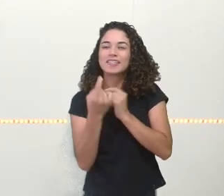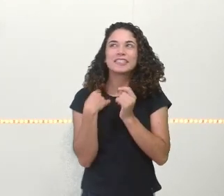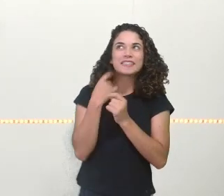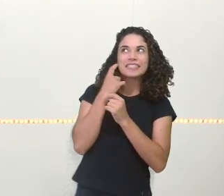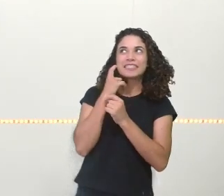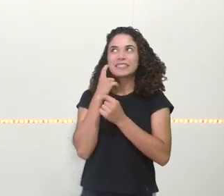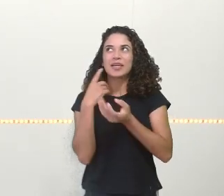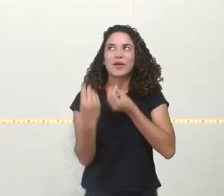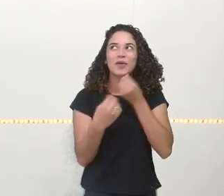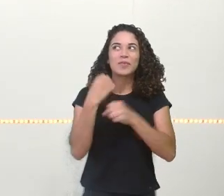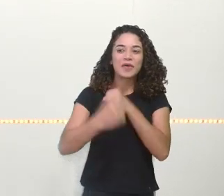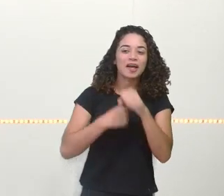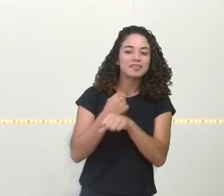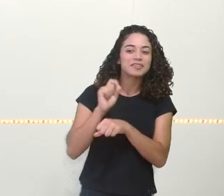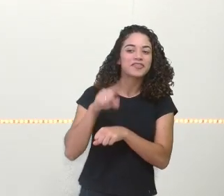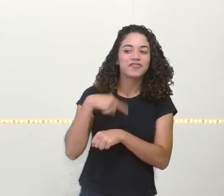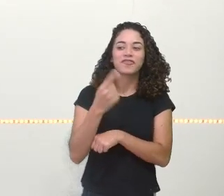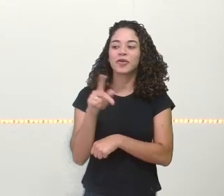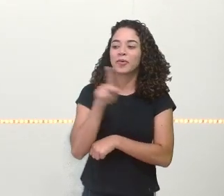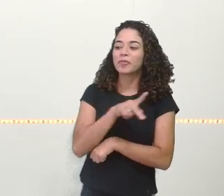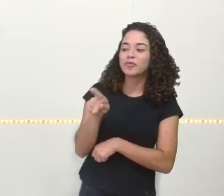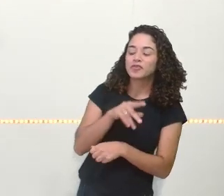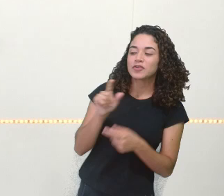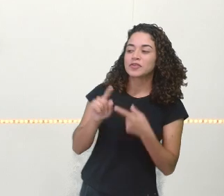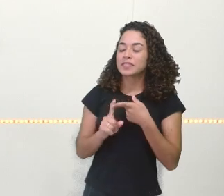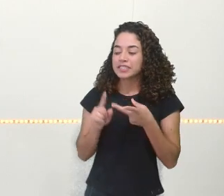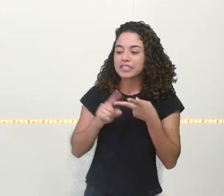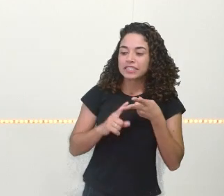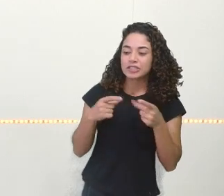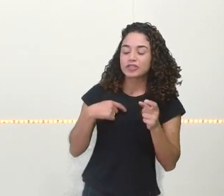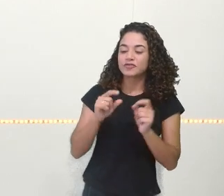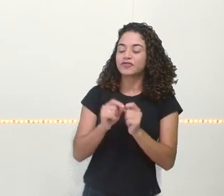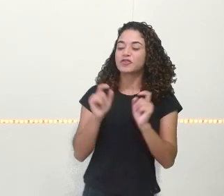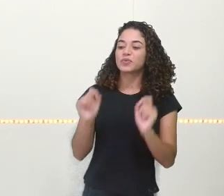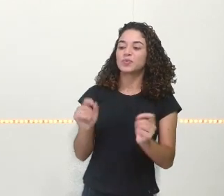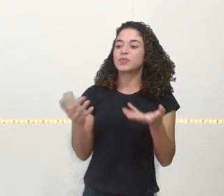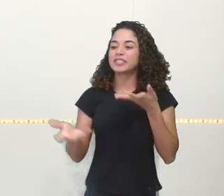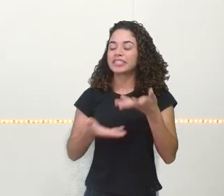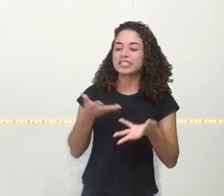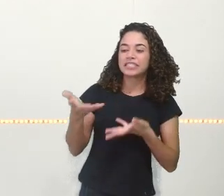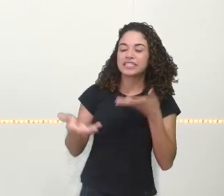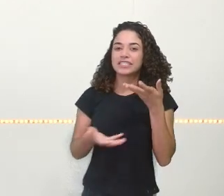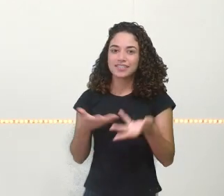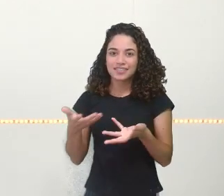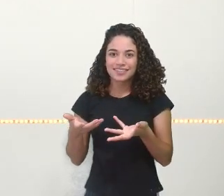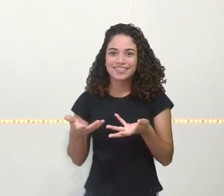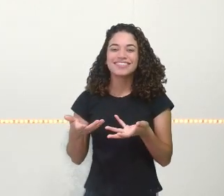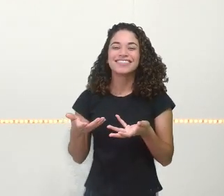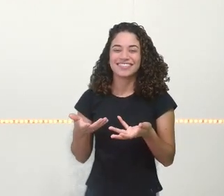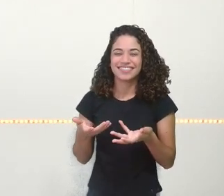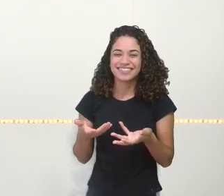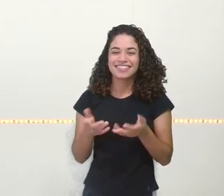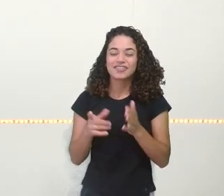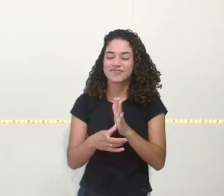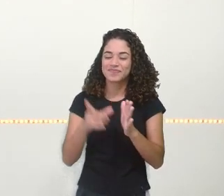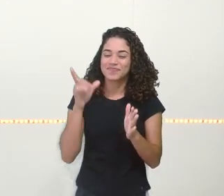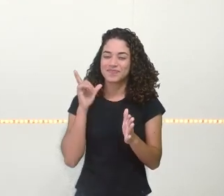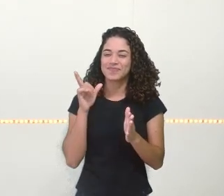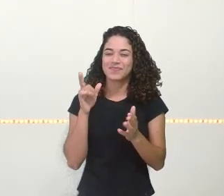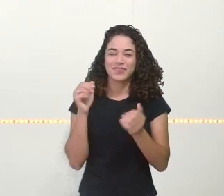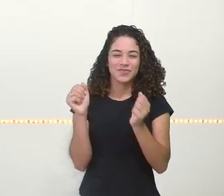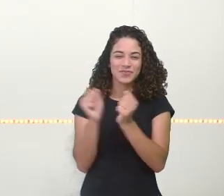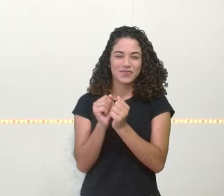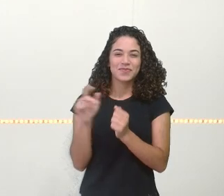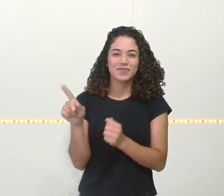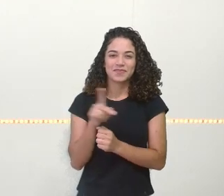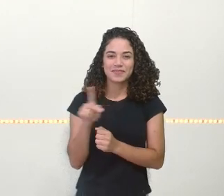ano que vem. Quem vão ser meus professores? O que é que eu vou fazer, né? Então tá naquele, até brinquei na aula da professora Cátia, né?